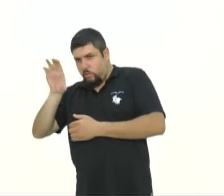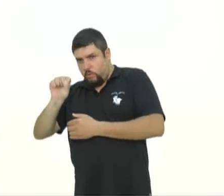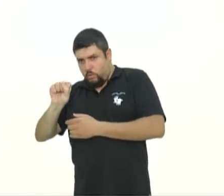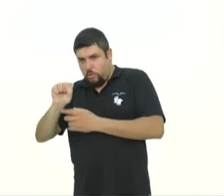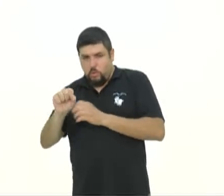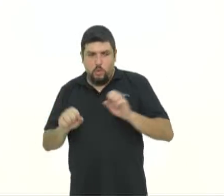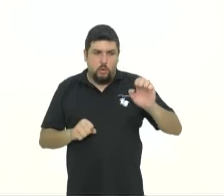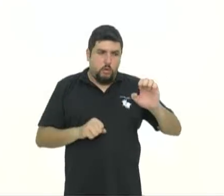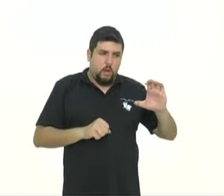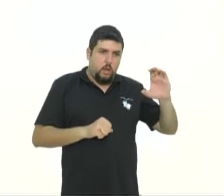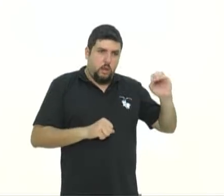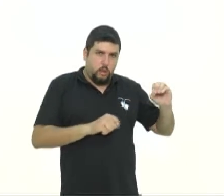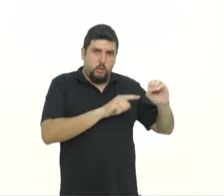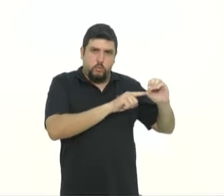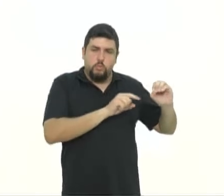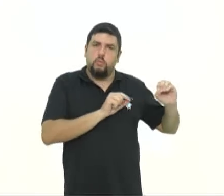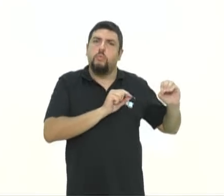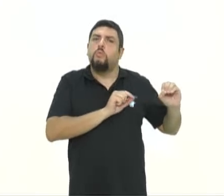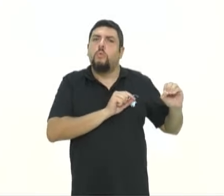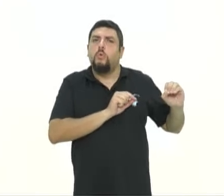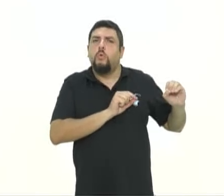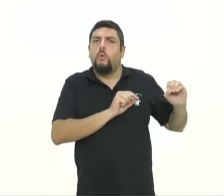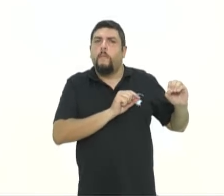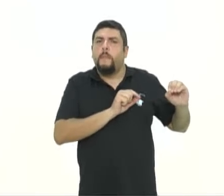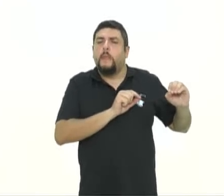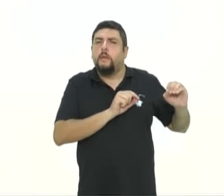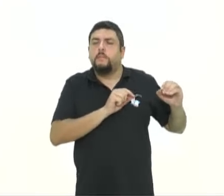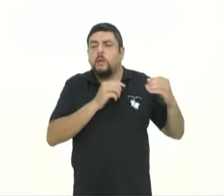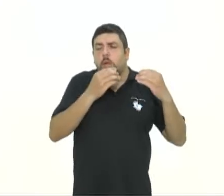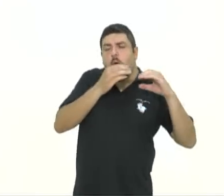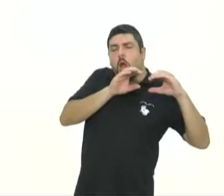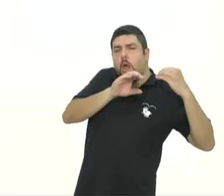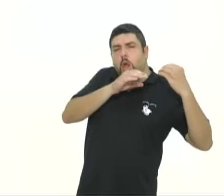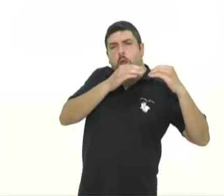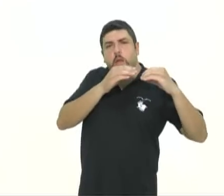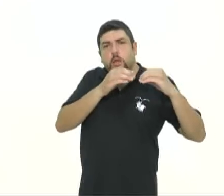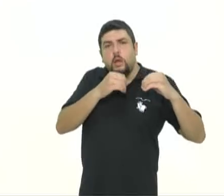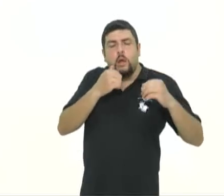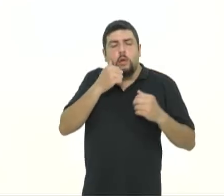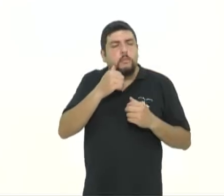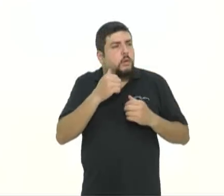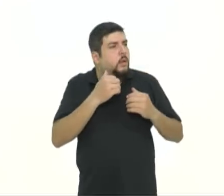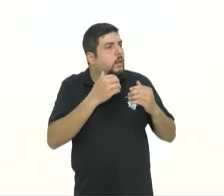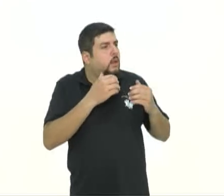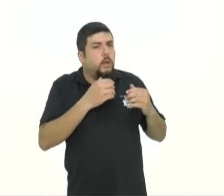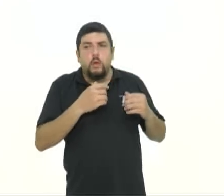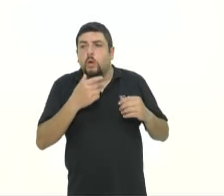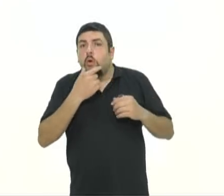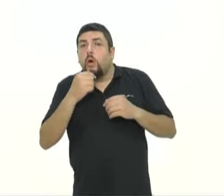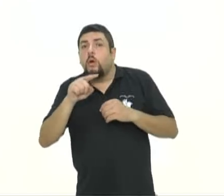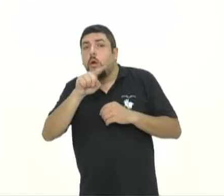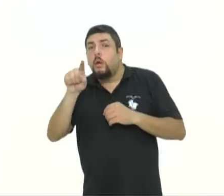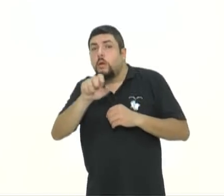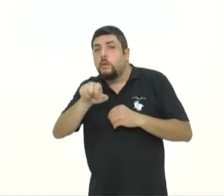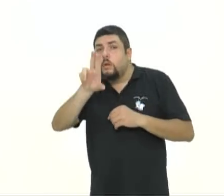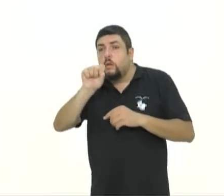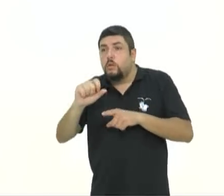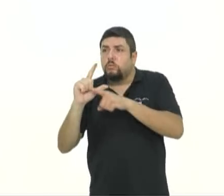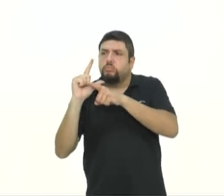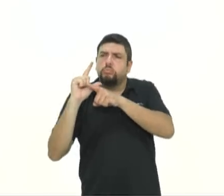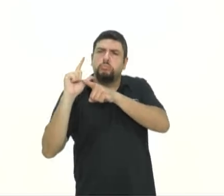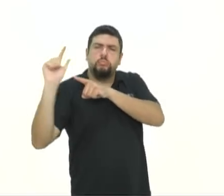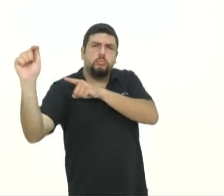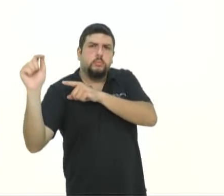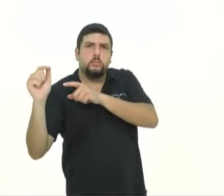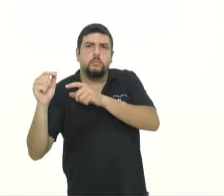distrair a atenção de Hera, com conversas e cantos, sempre que Zeus se ausentava nas suas aventuras